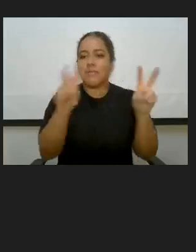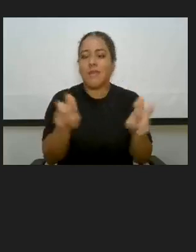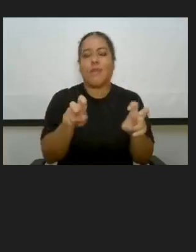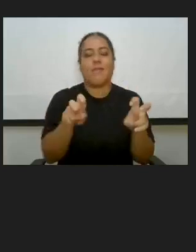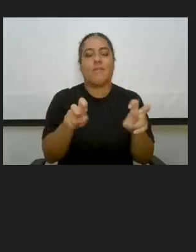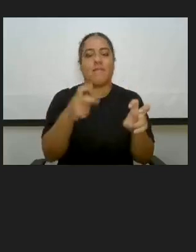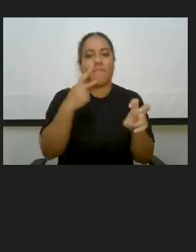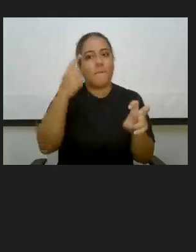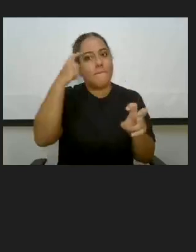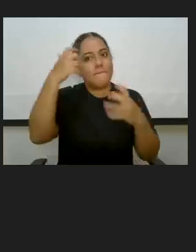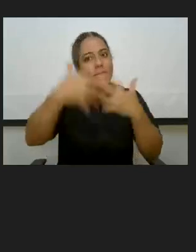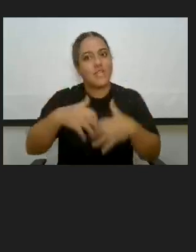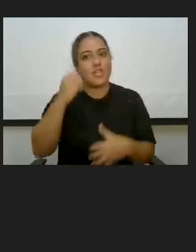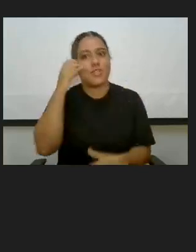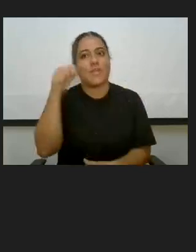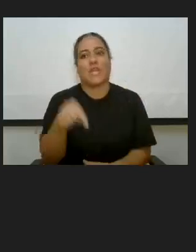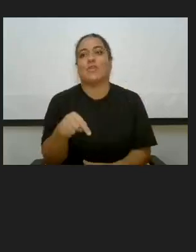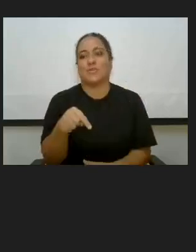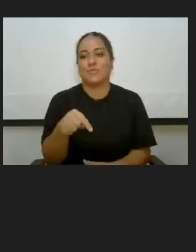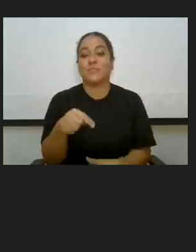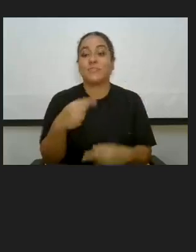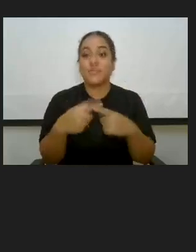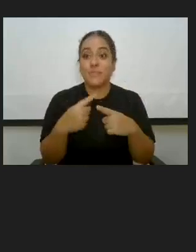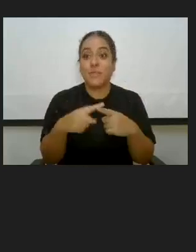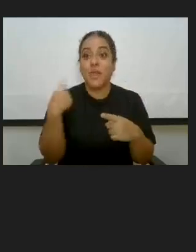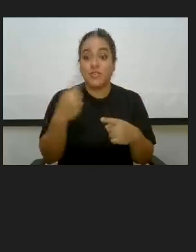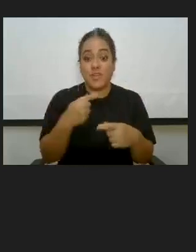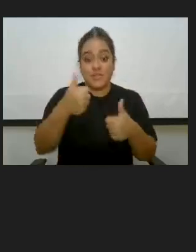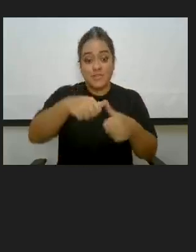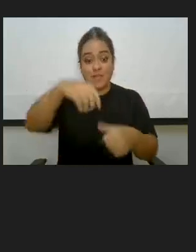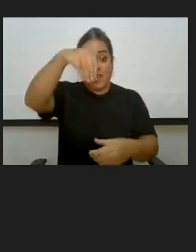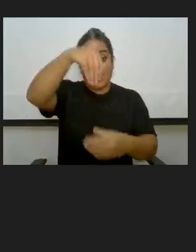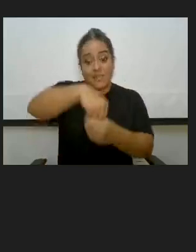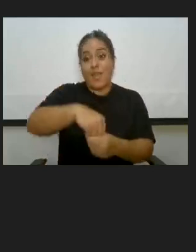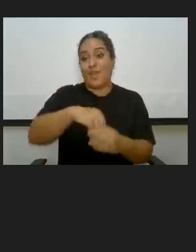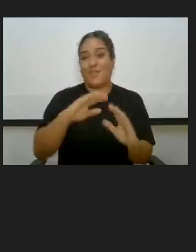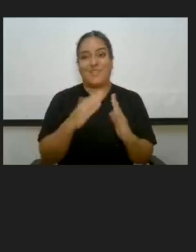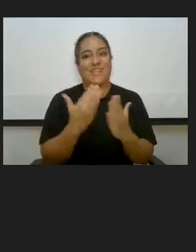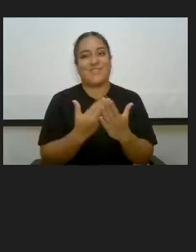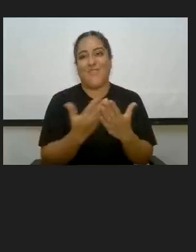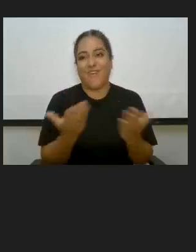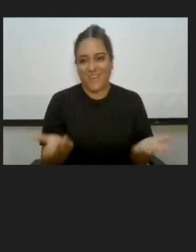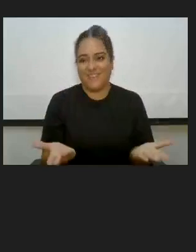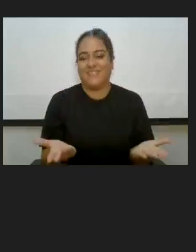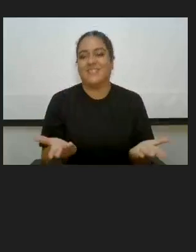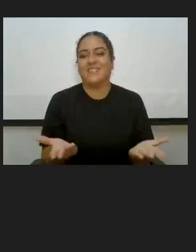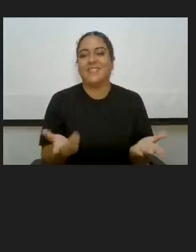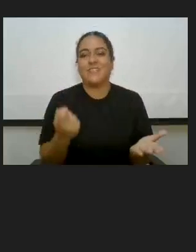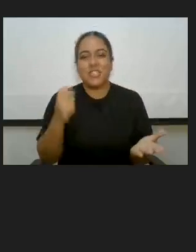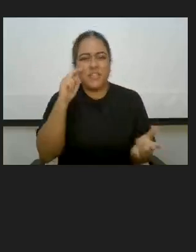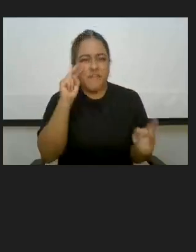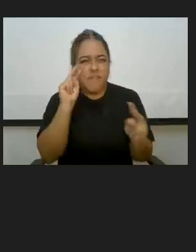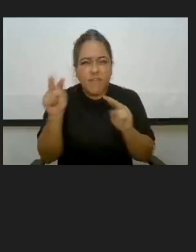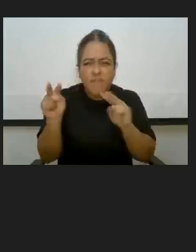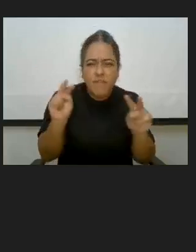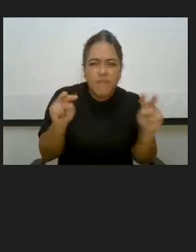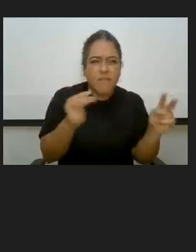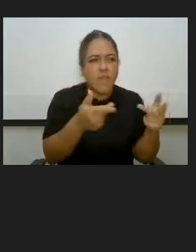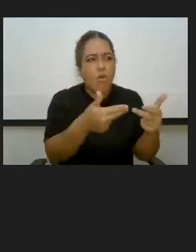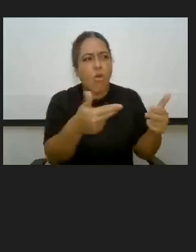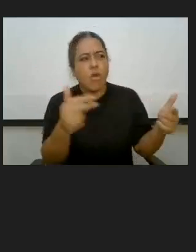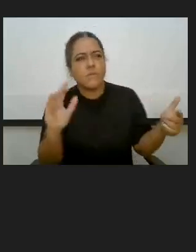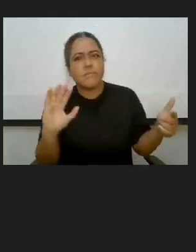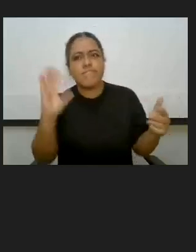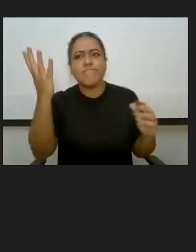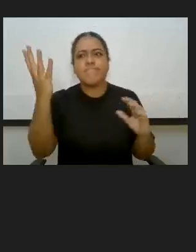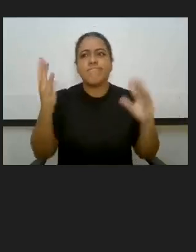de pensar sobre isso, porque a gente está imerso nesse lugar e a gente vê coisas acontecendo que a gente